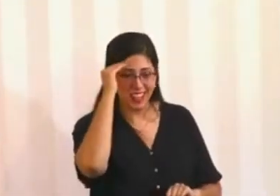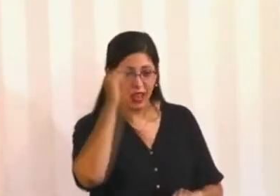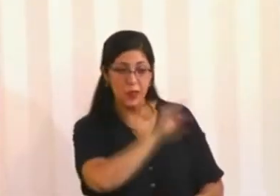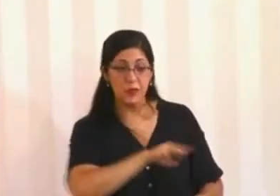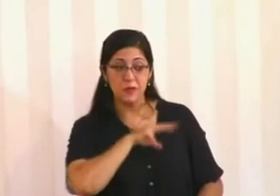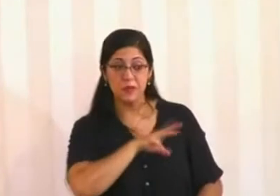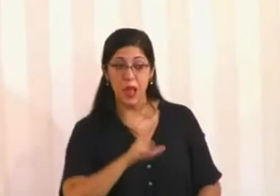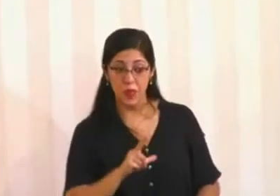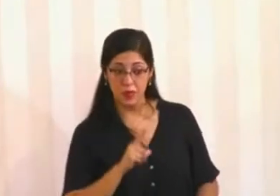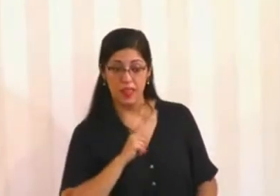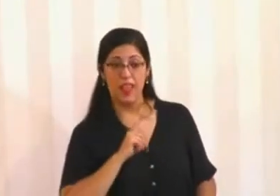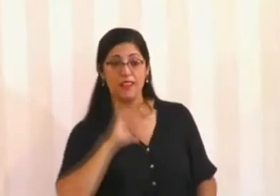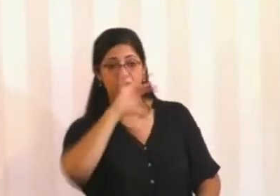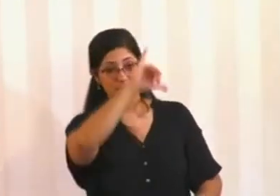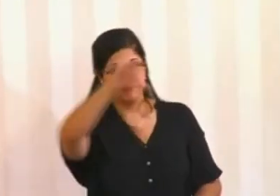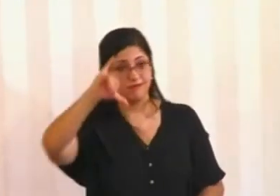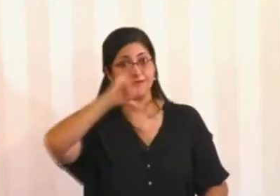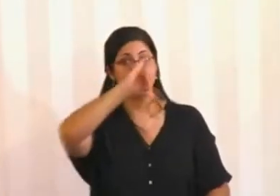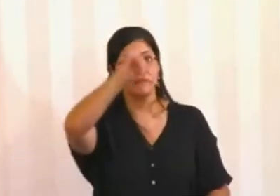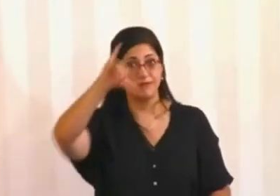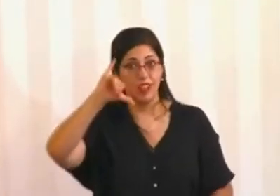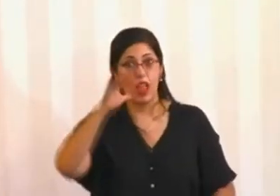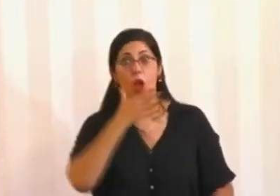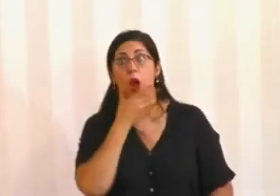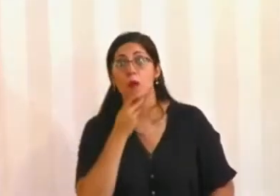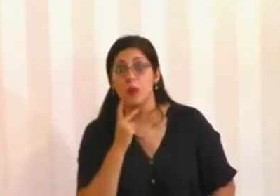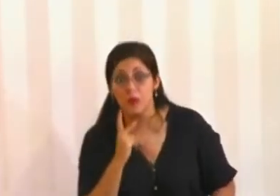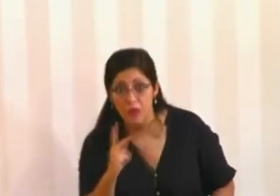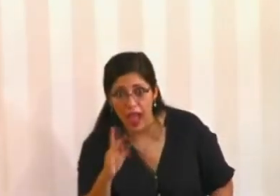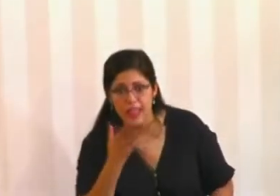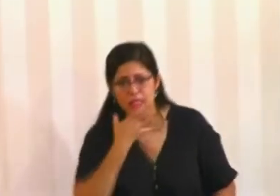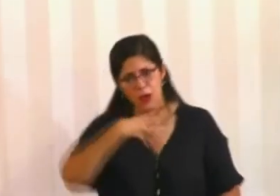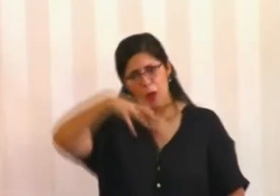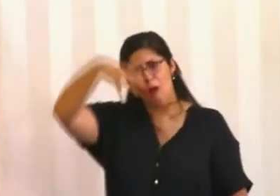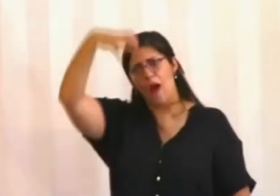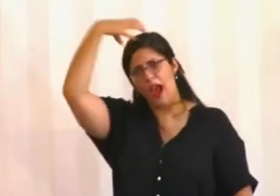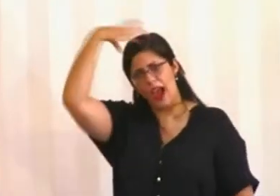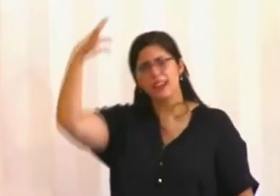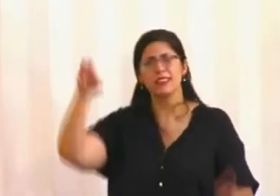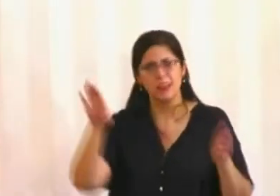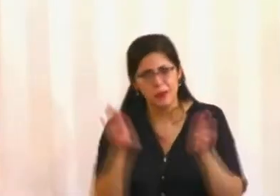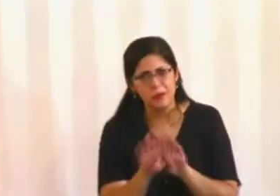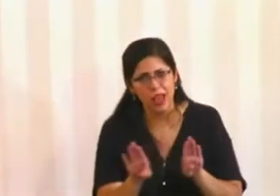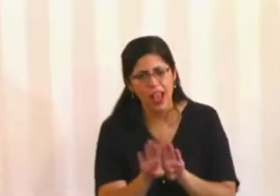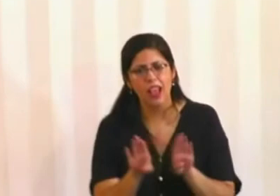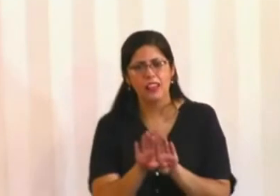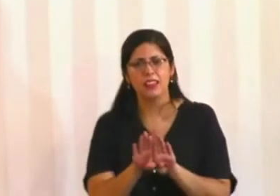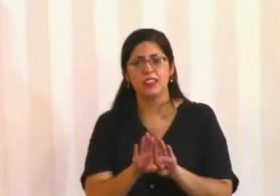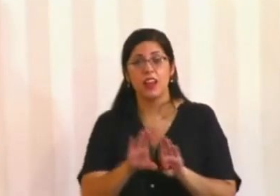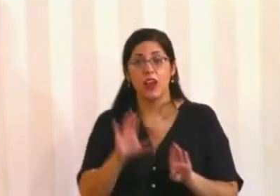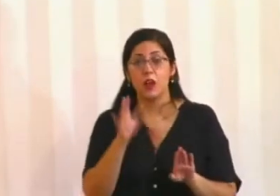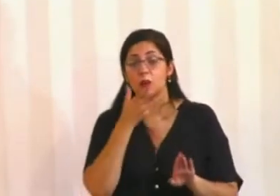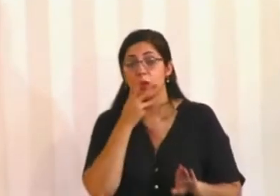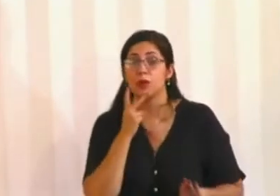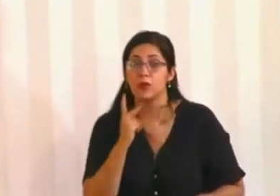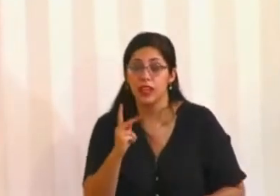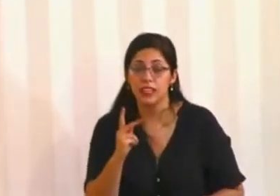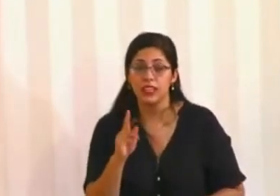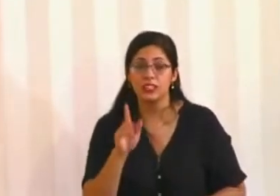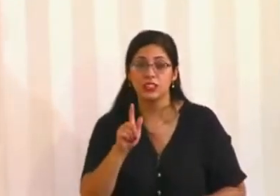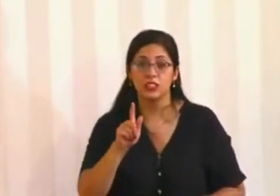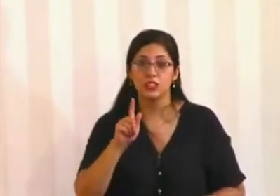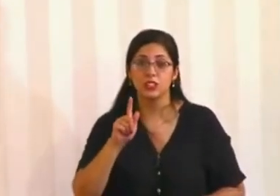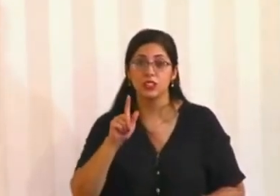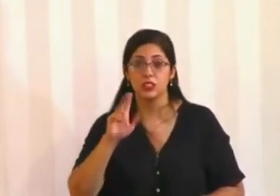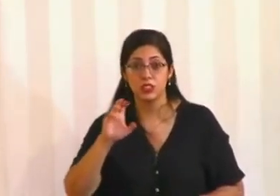missão. Você vai ungir Azael, rei sobre a Síria. Você vai ungir Jeú. Alguns comentaristas dizem que ele não cumpriu todas essas